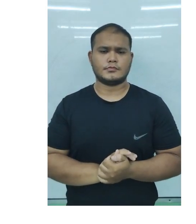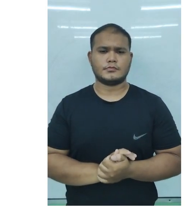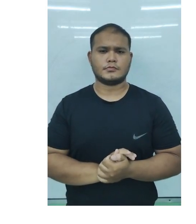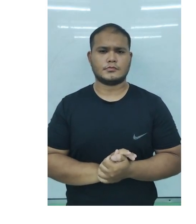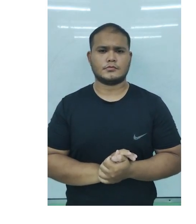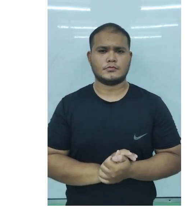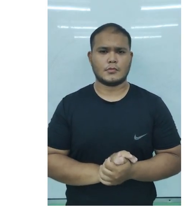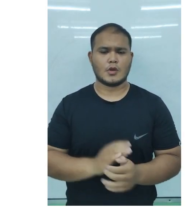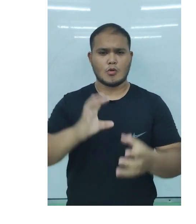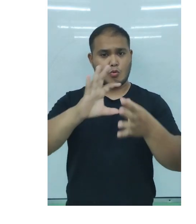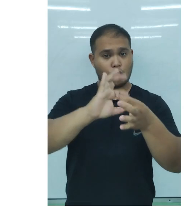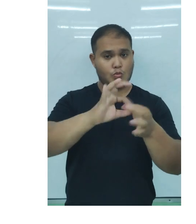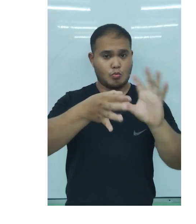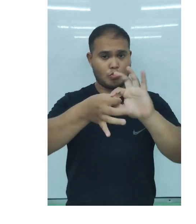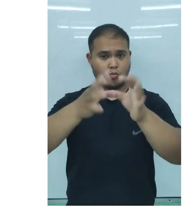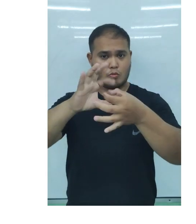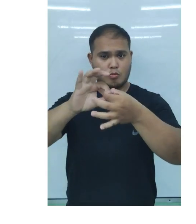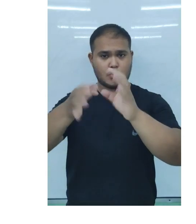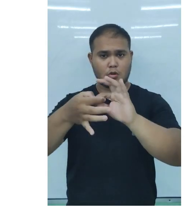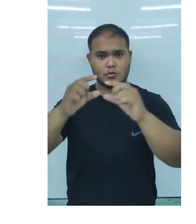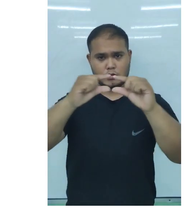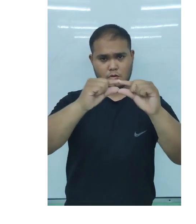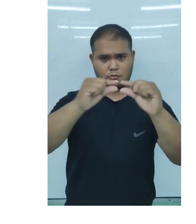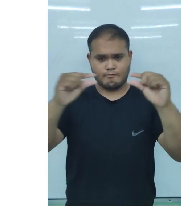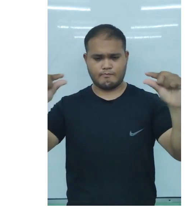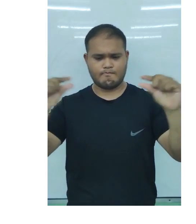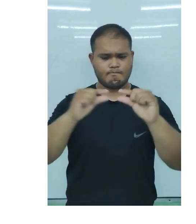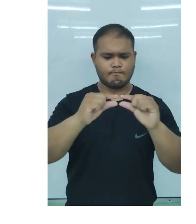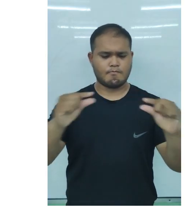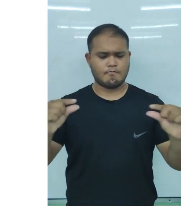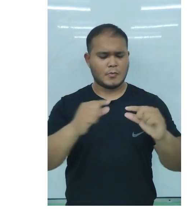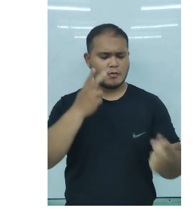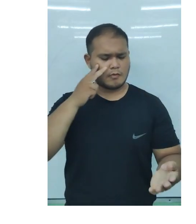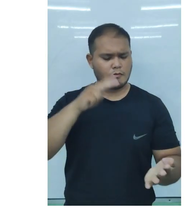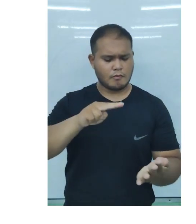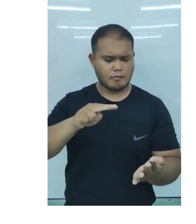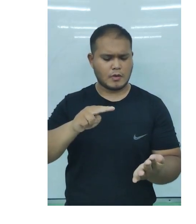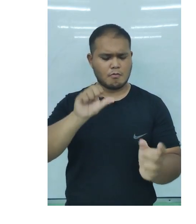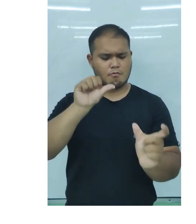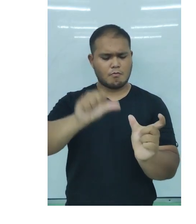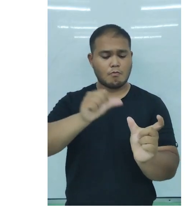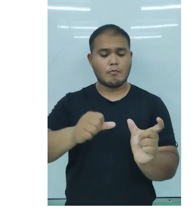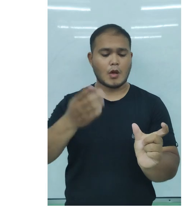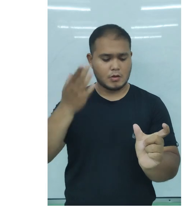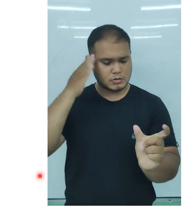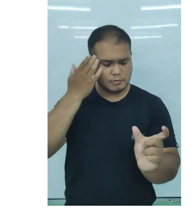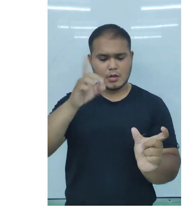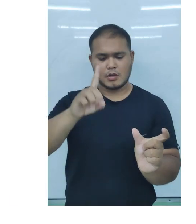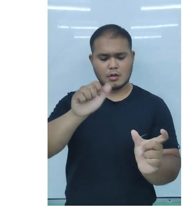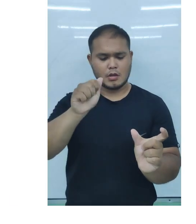frase. Aí a gente vai saber se é um dativo ou se é um ablativo.